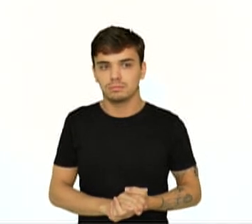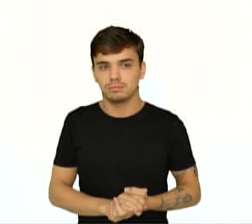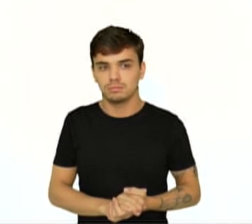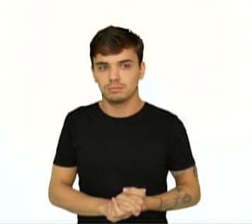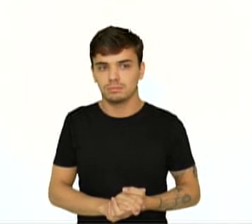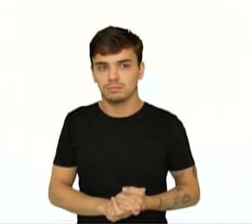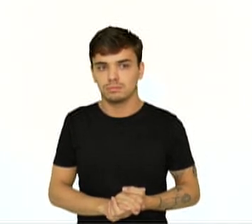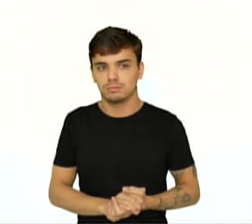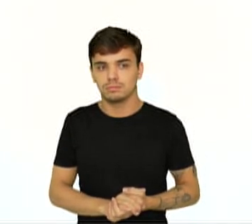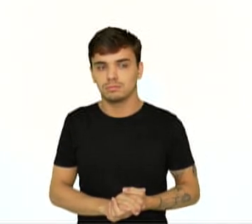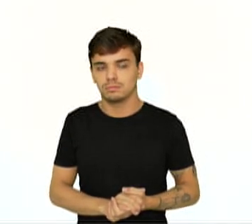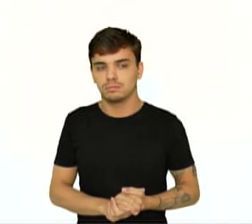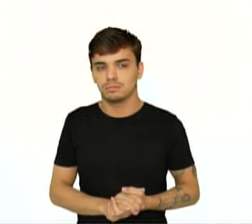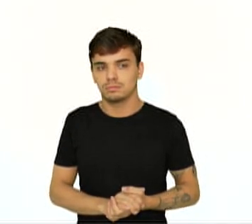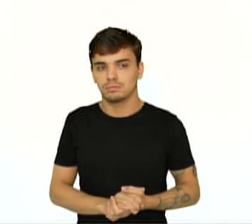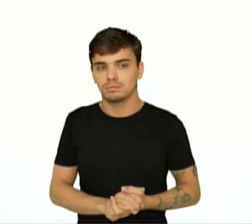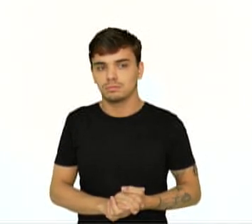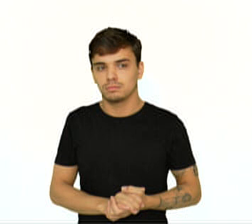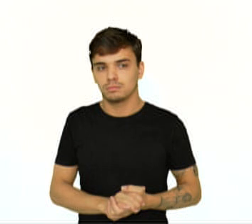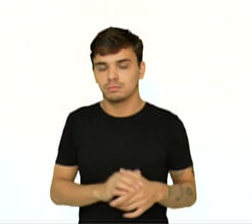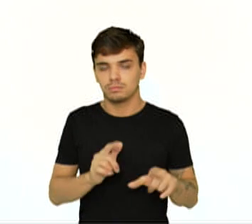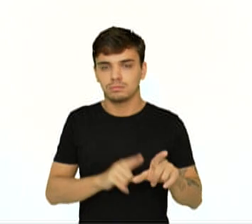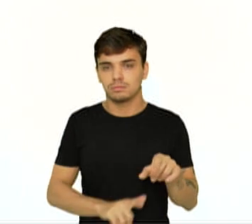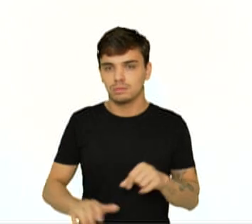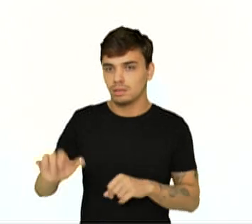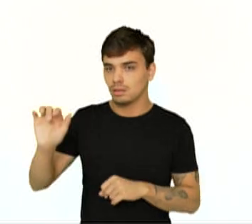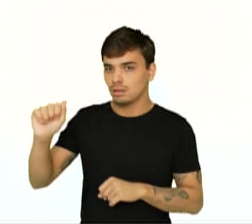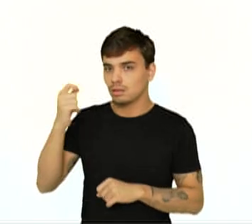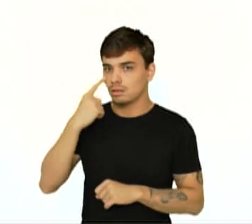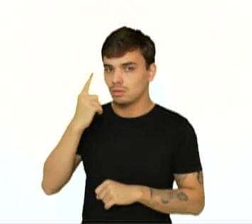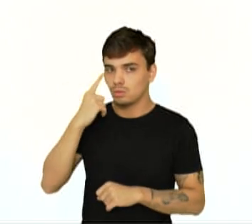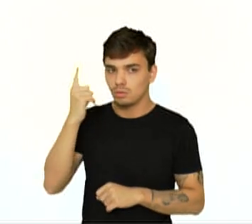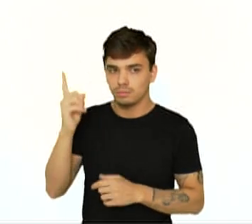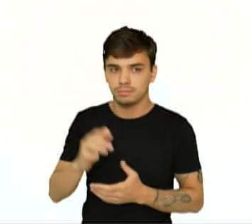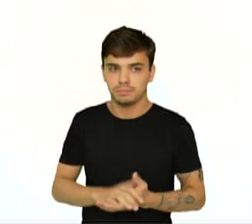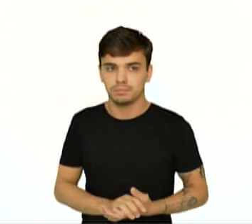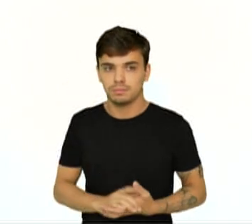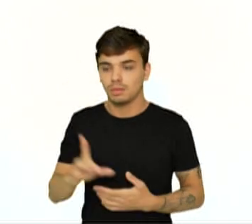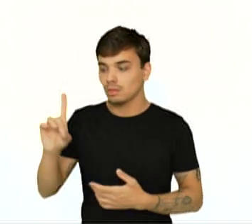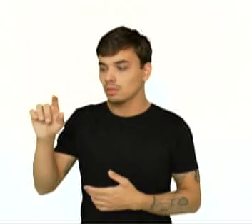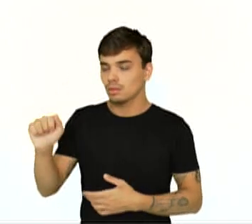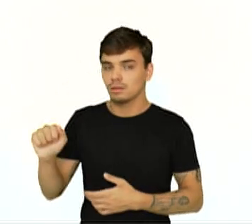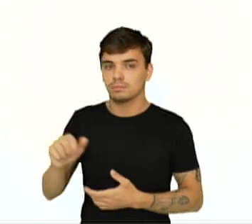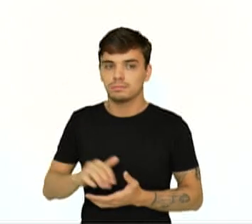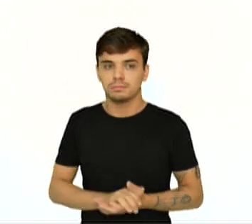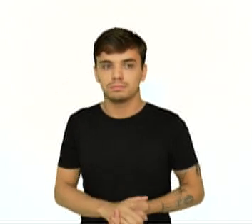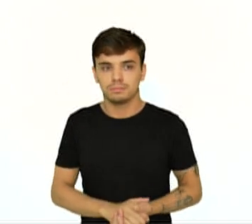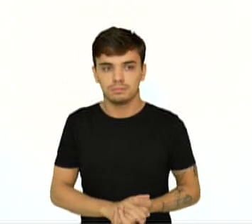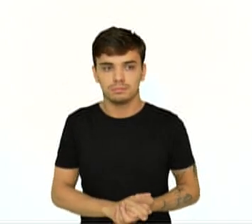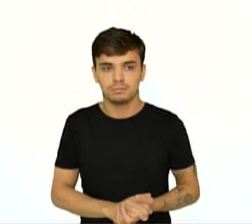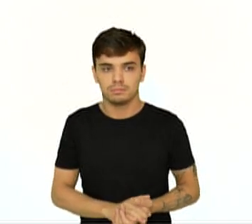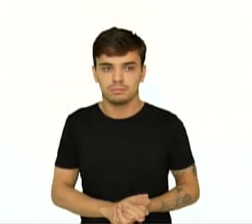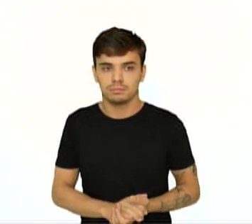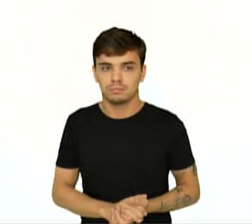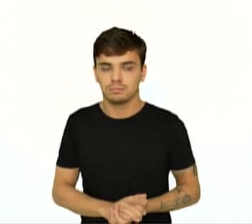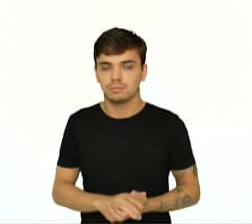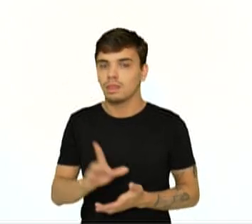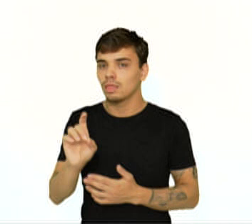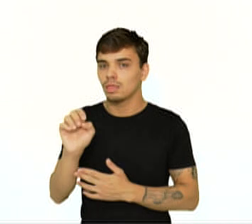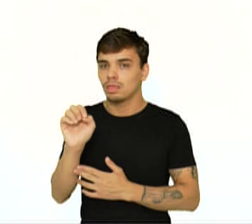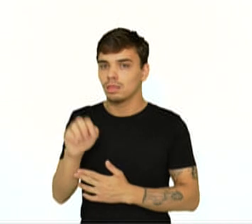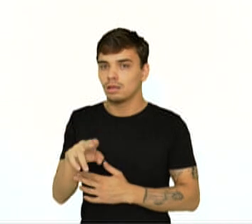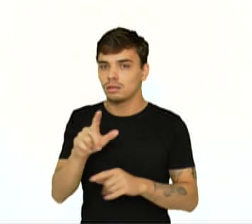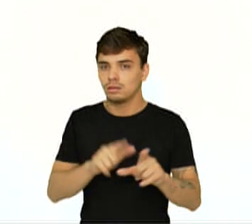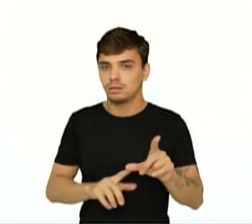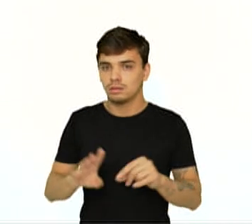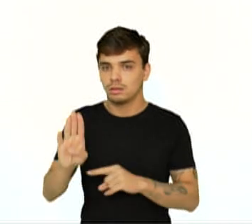una buena noticia. En la B, me dan mucho miedo las películas de terror. En la